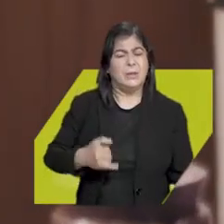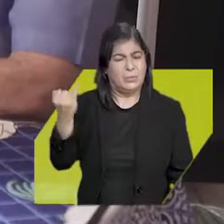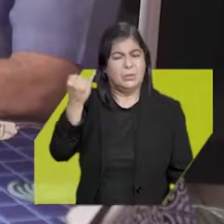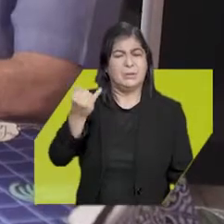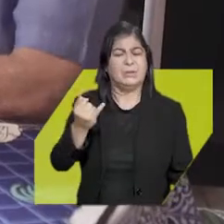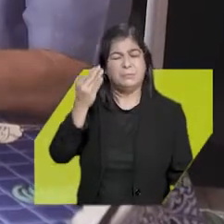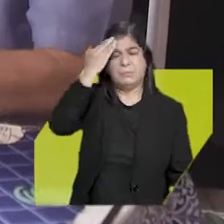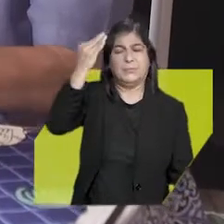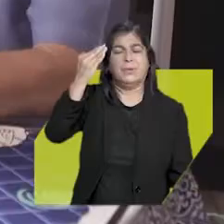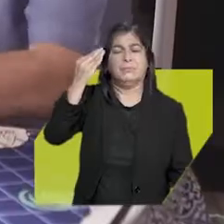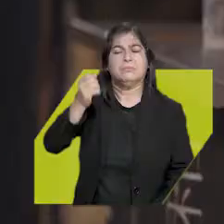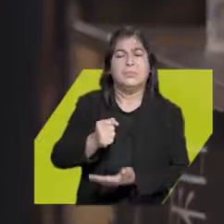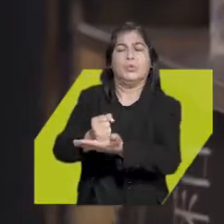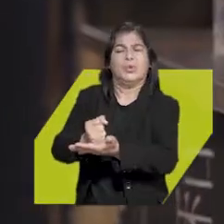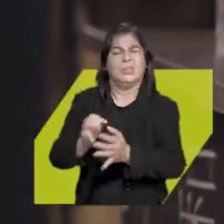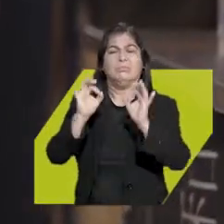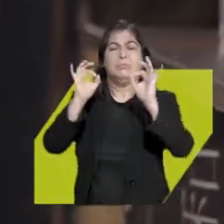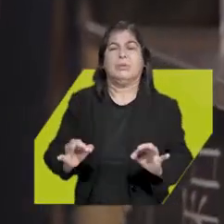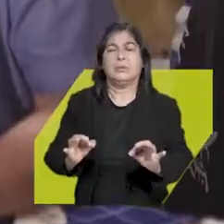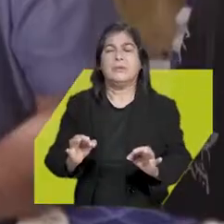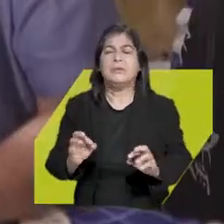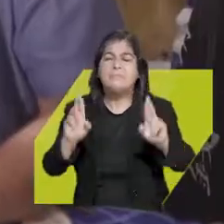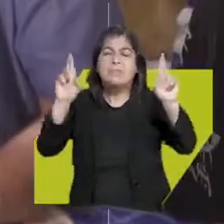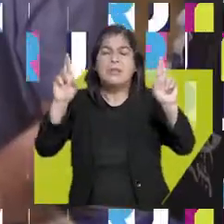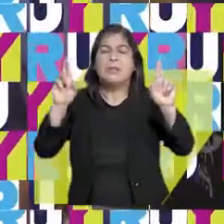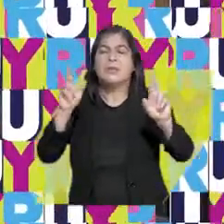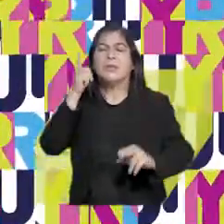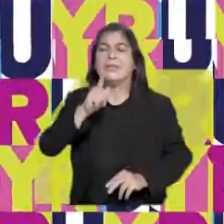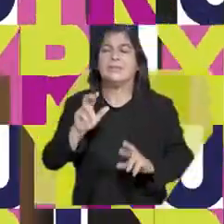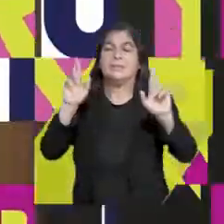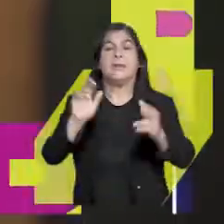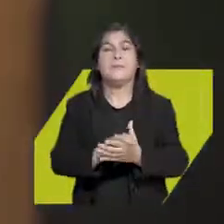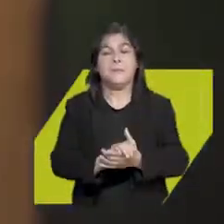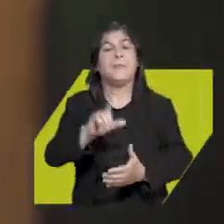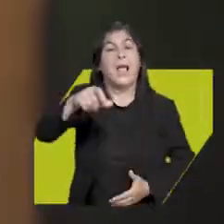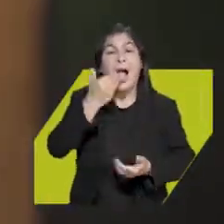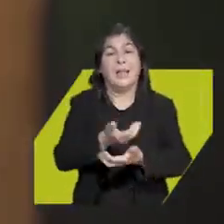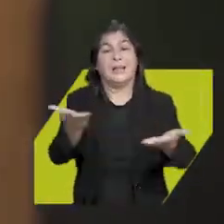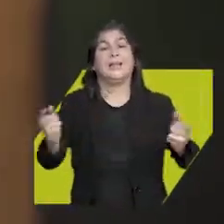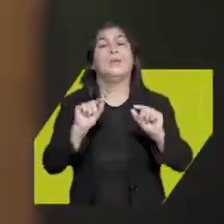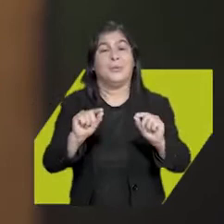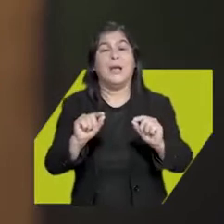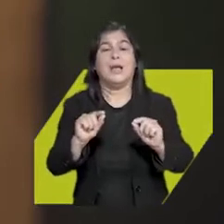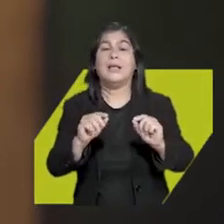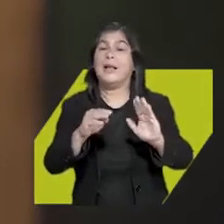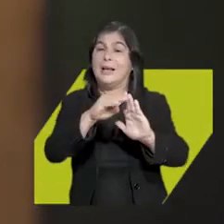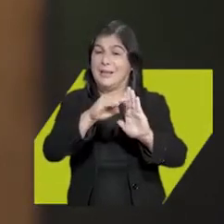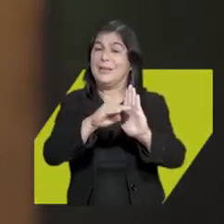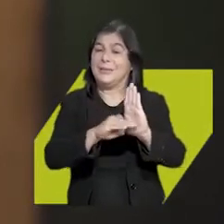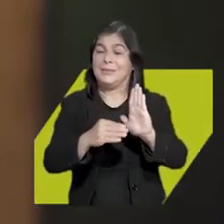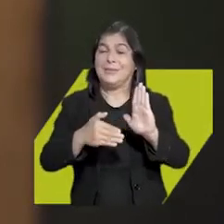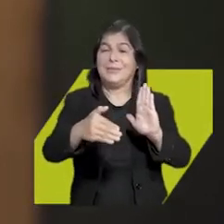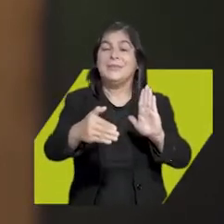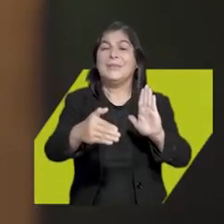ajuda básica. Tenha certeza que nós vamos, se Deus quiser, realizar esse programa. O cartão Comida na Mesa é só uma das entregas do meu